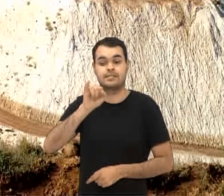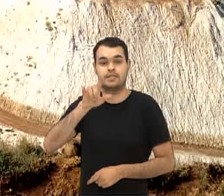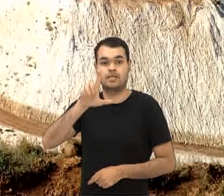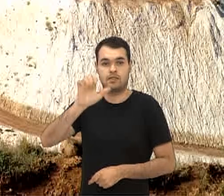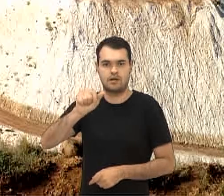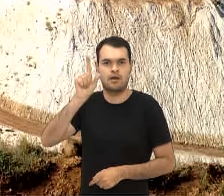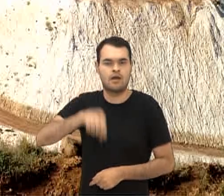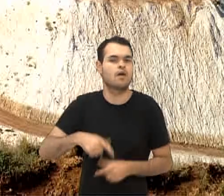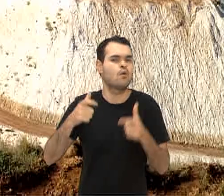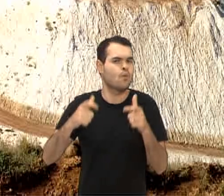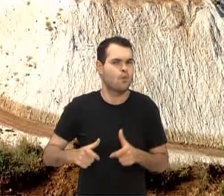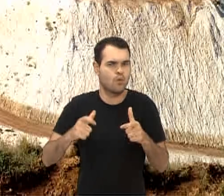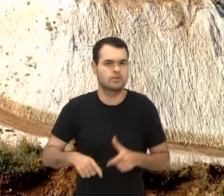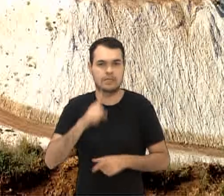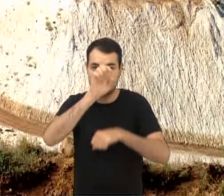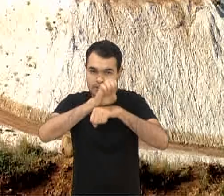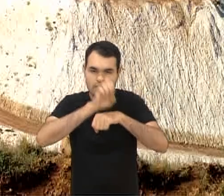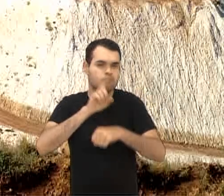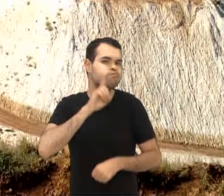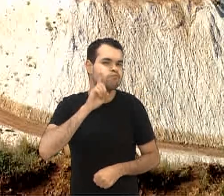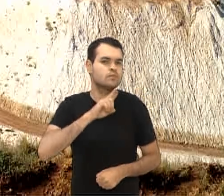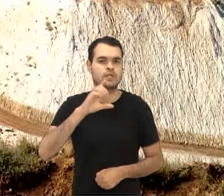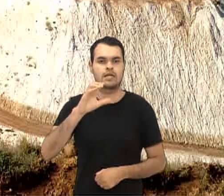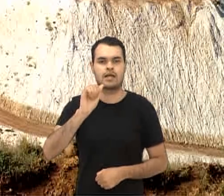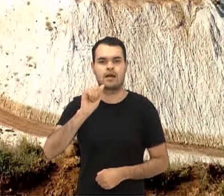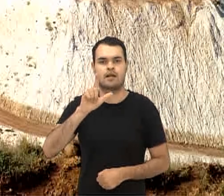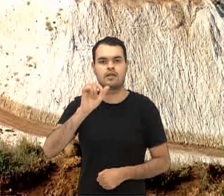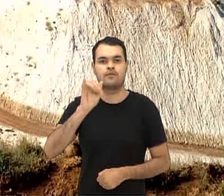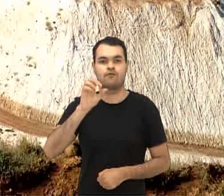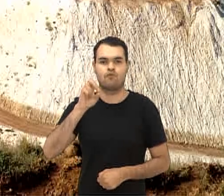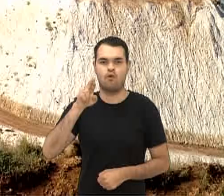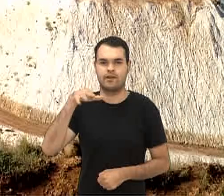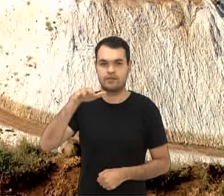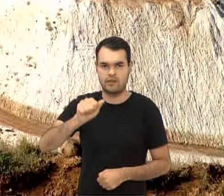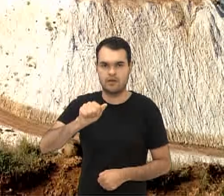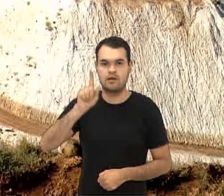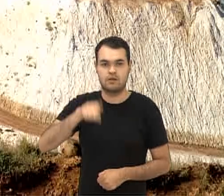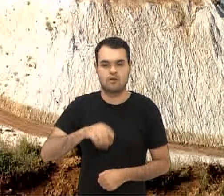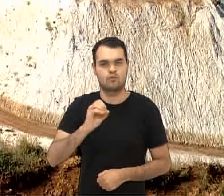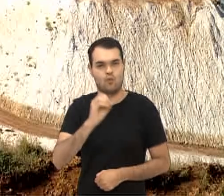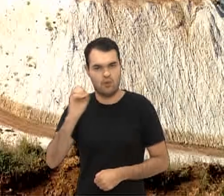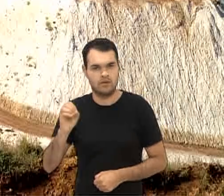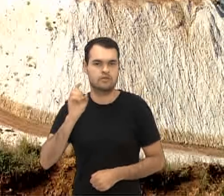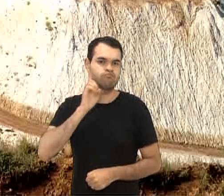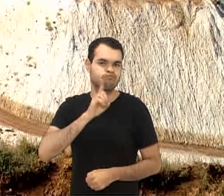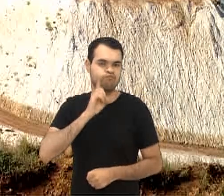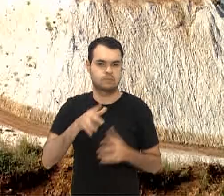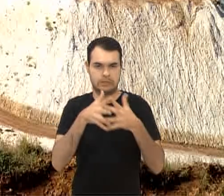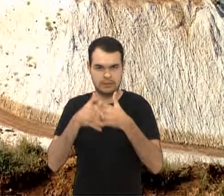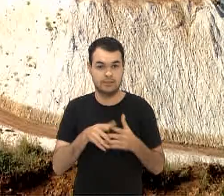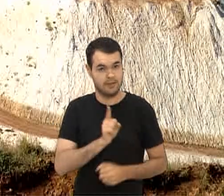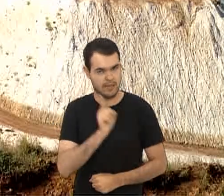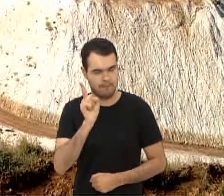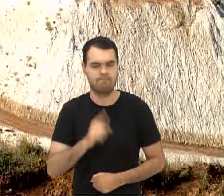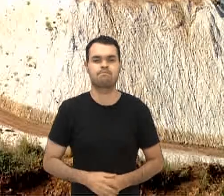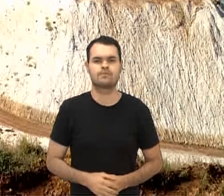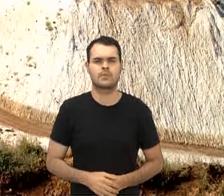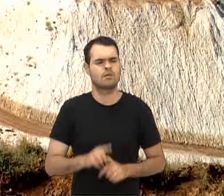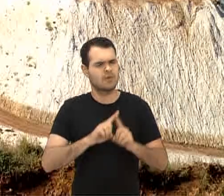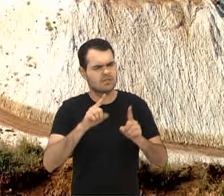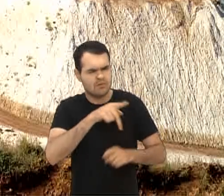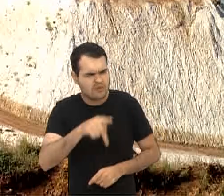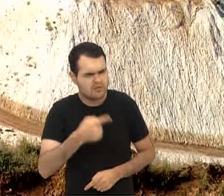que está localizada lá na Califórnia, nos Estados Unidos, no oeste americano. Mas, professora, você